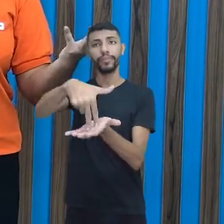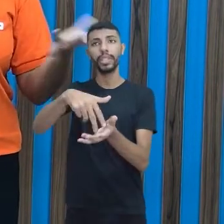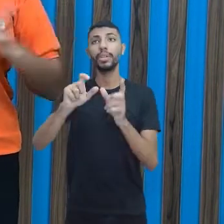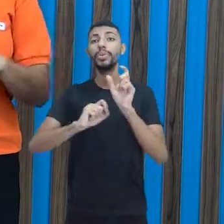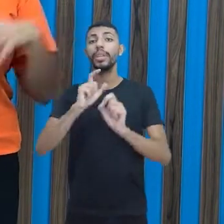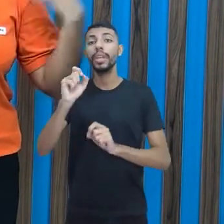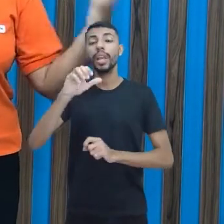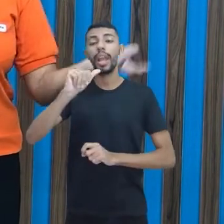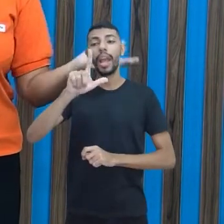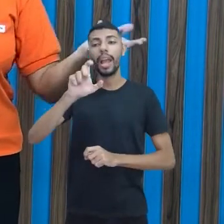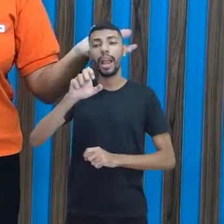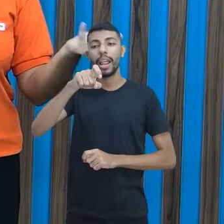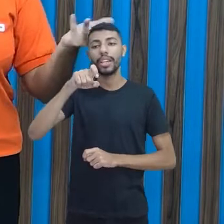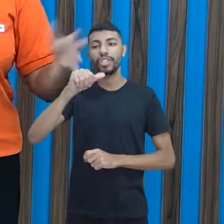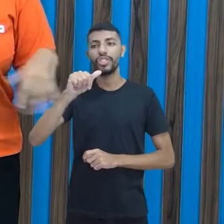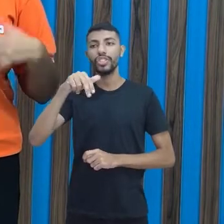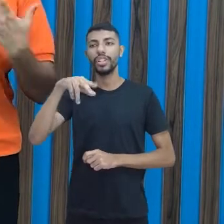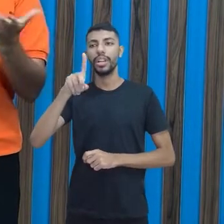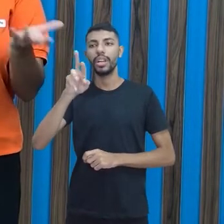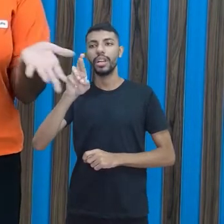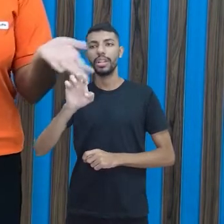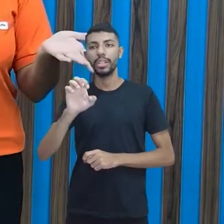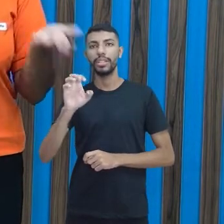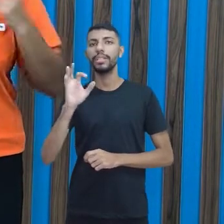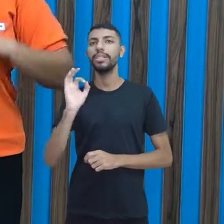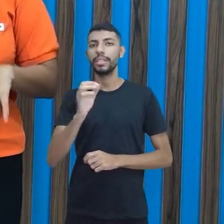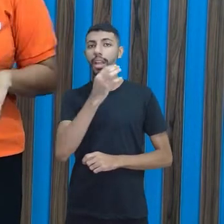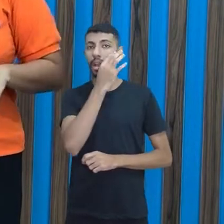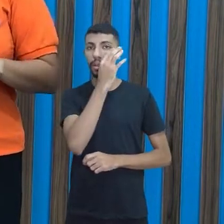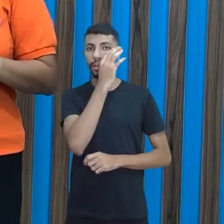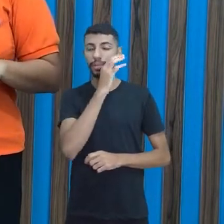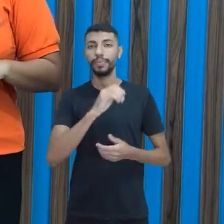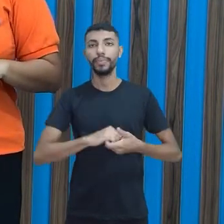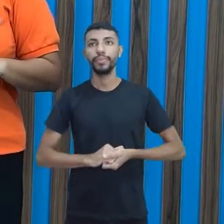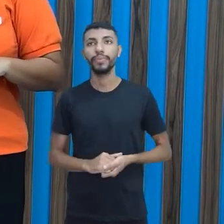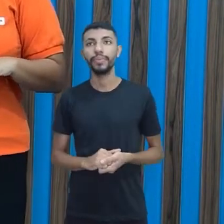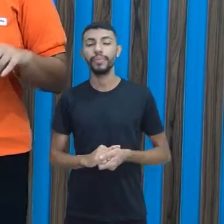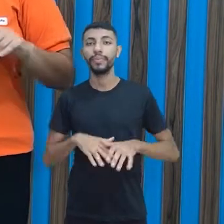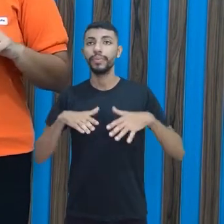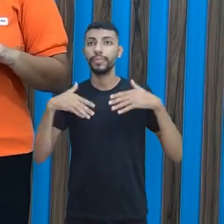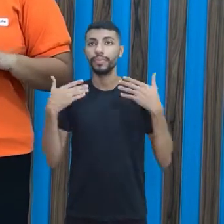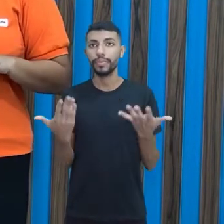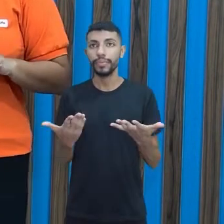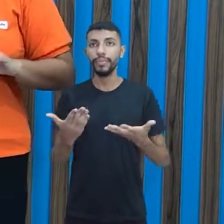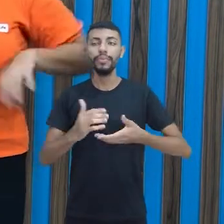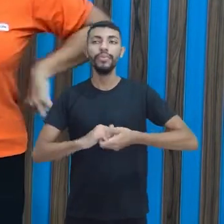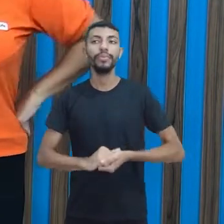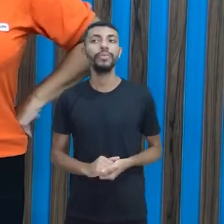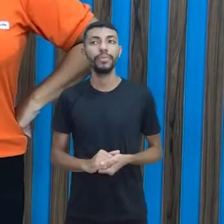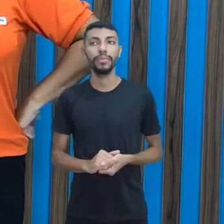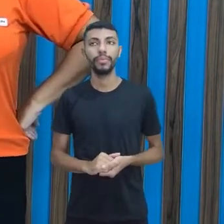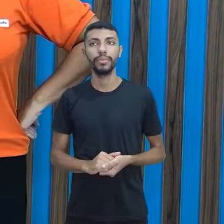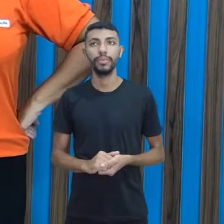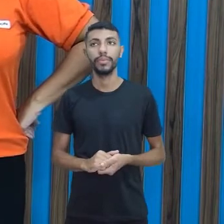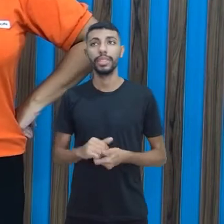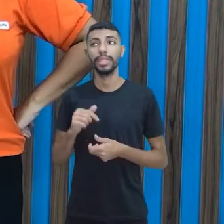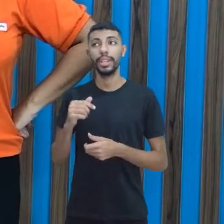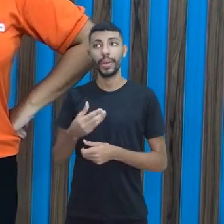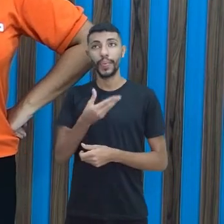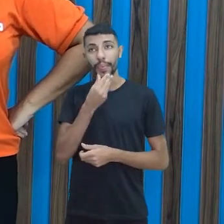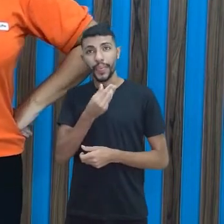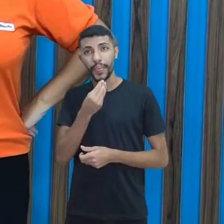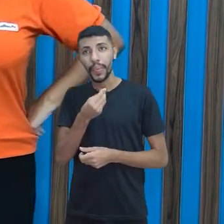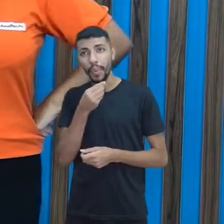o Grande, que foi um grande imperador, conquistador e tal. E aí, ele está aí